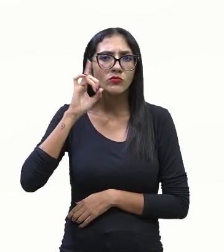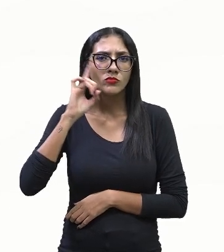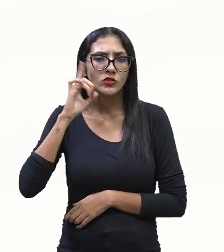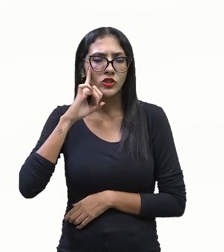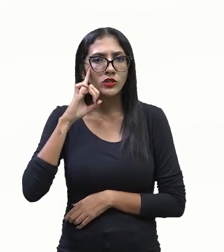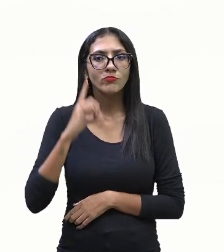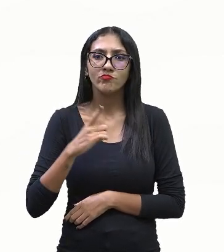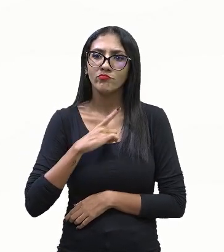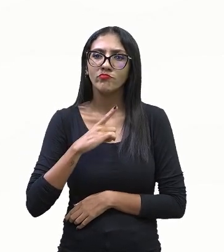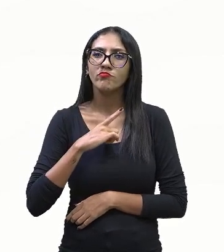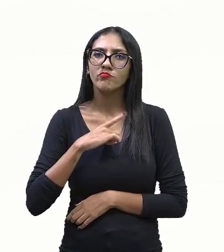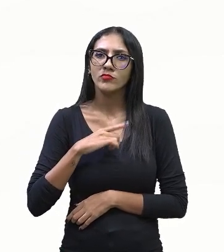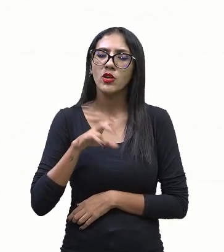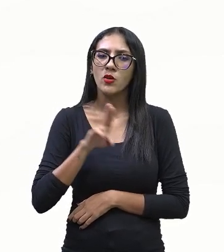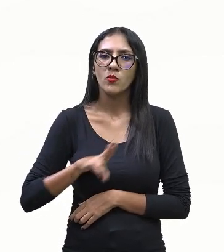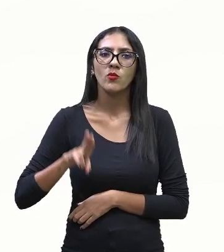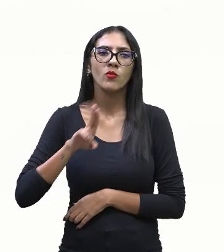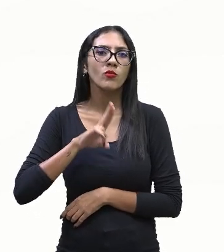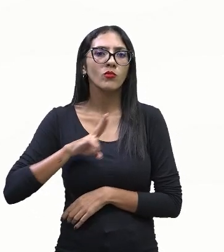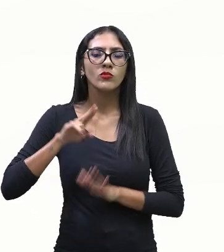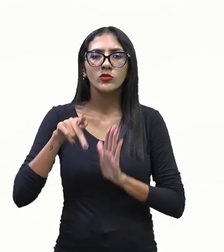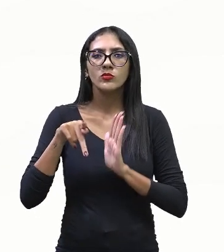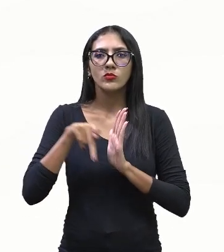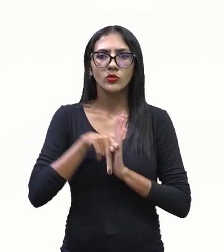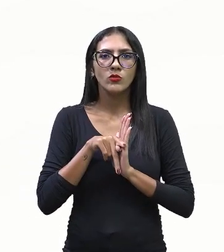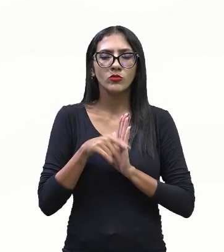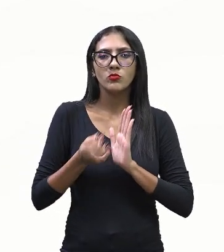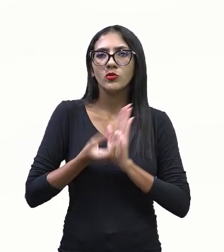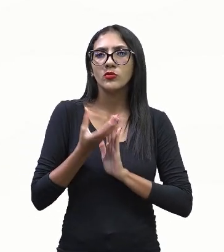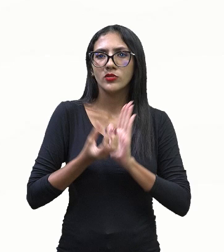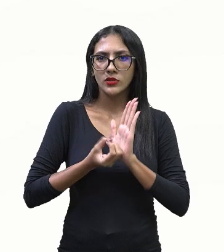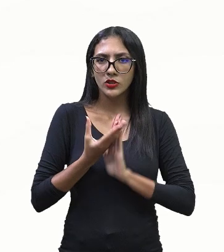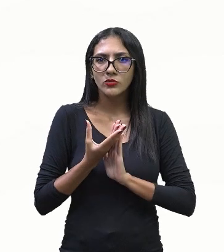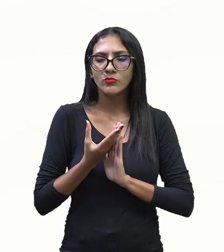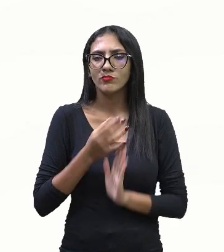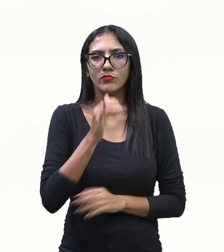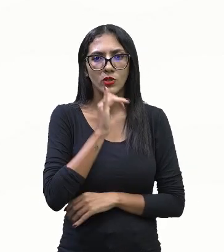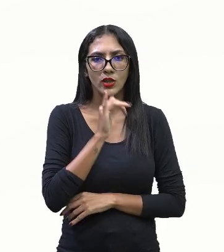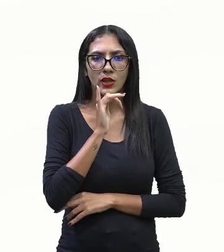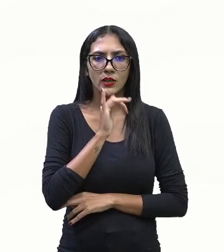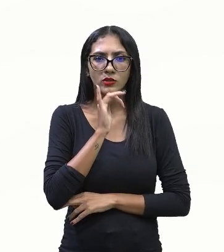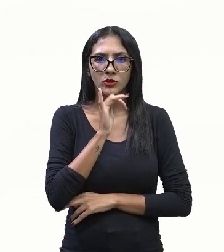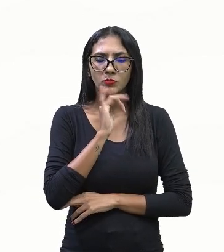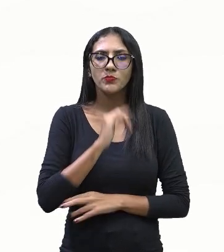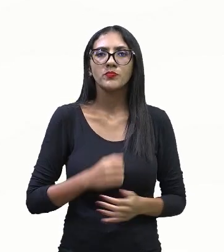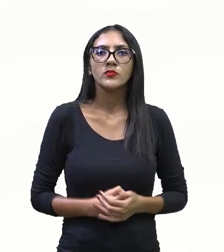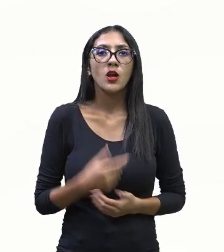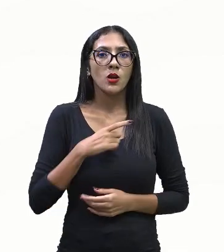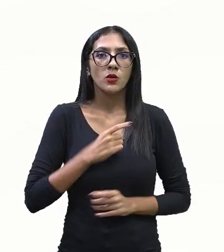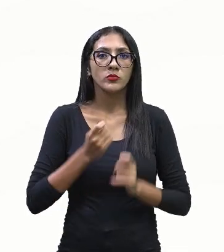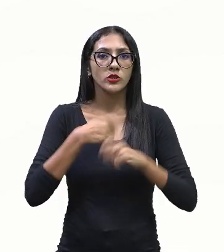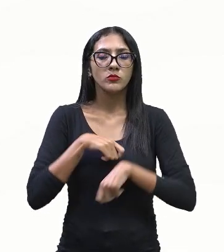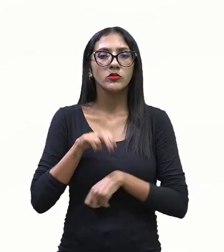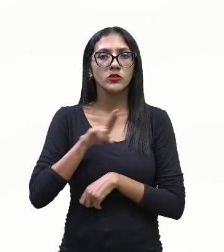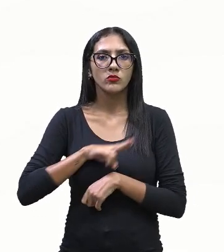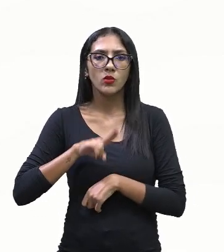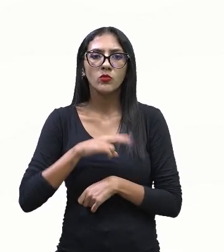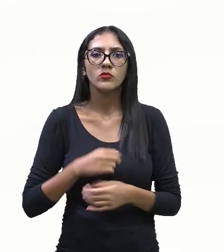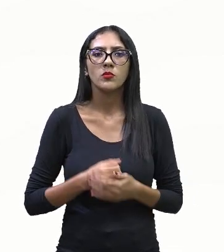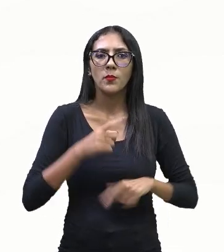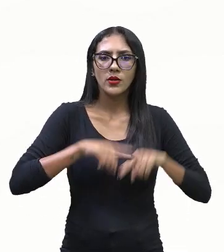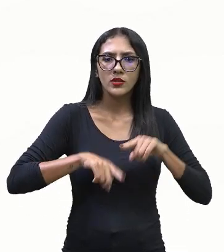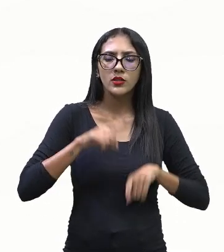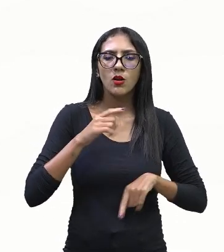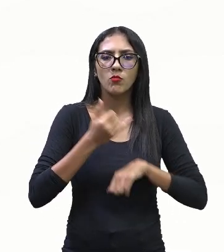por um processo de eletrólise para ser produzido. Por exemplo, para se obter alumínio, cobre,